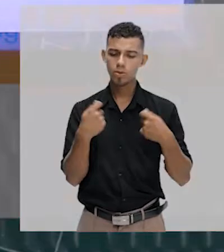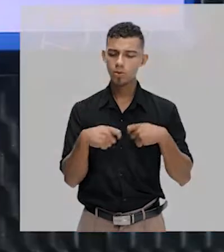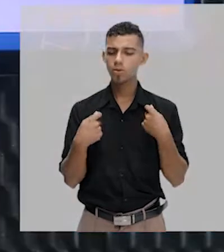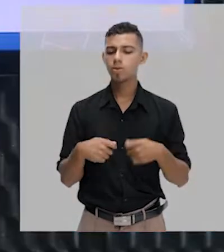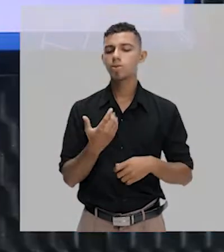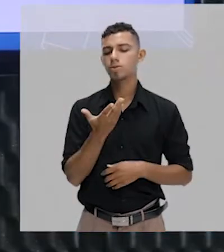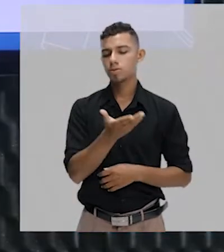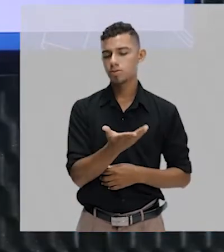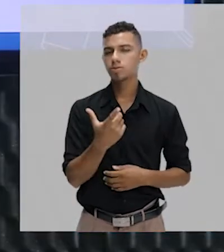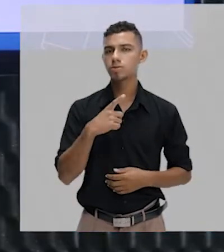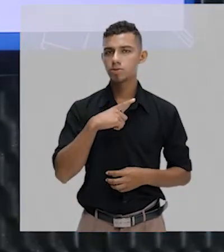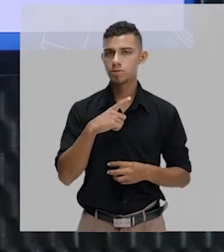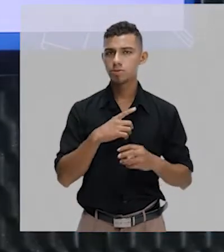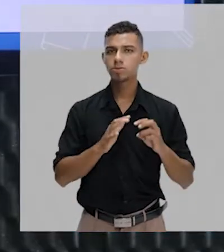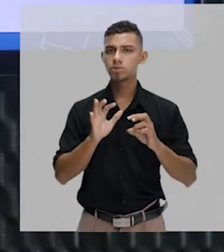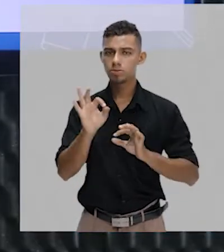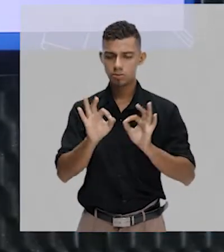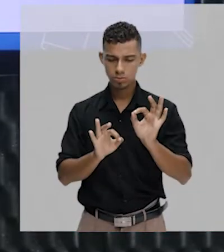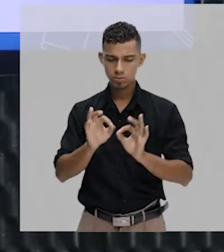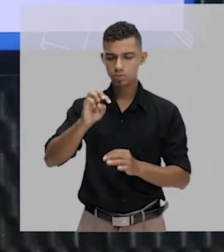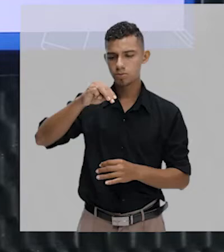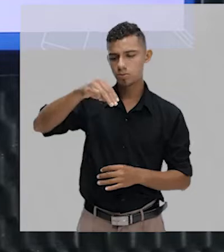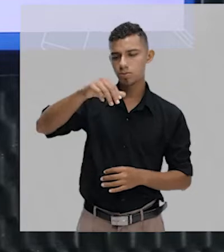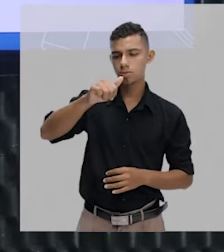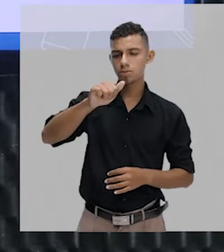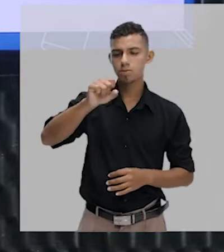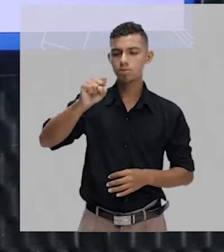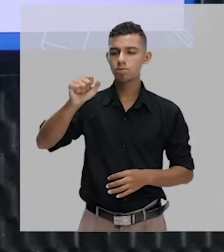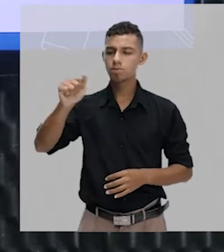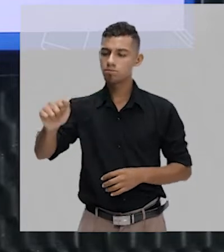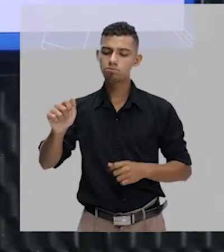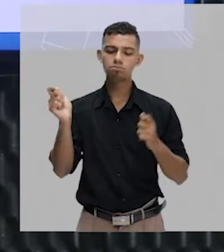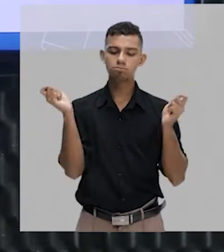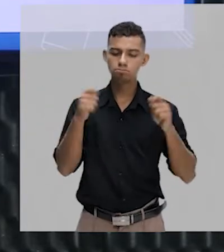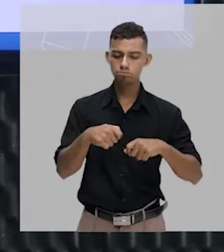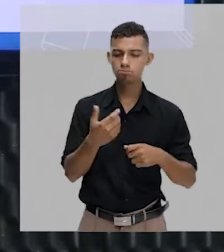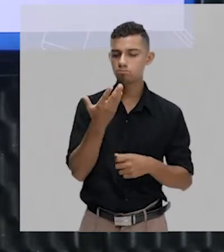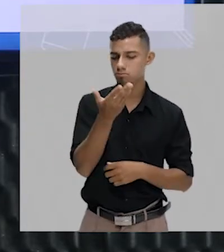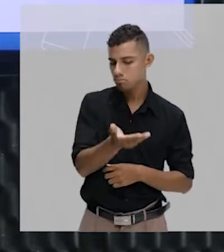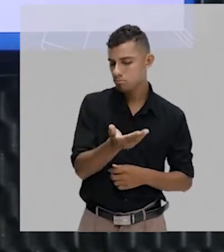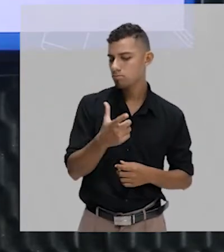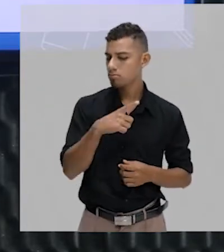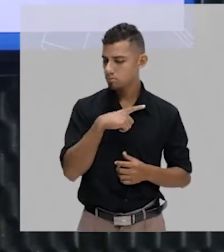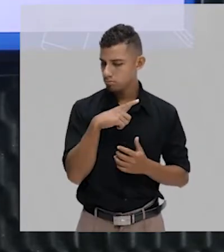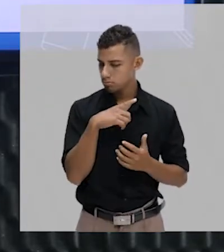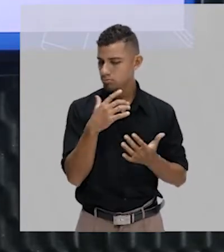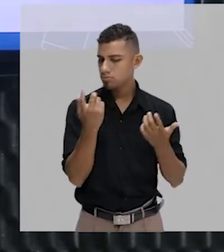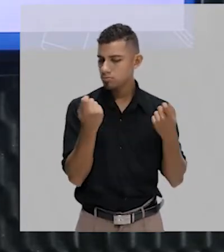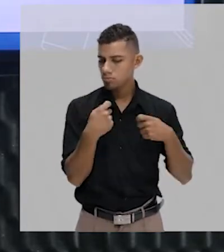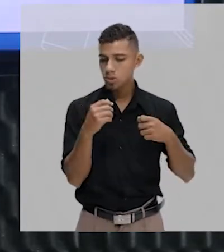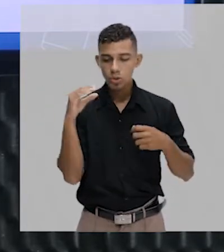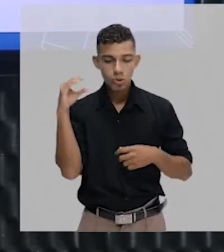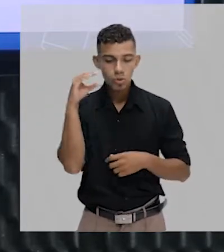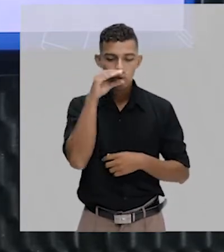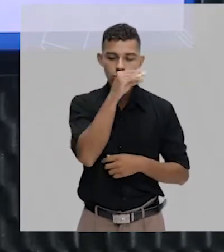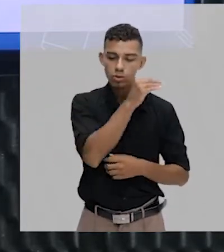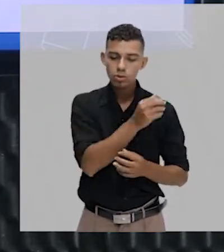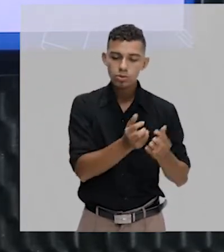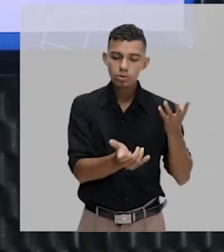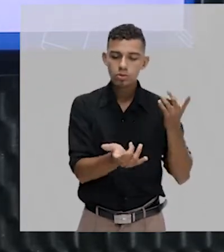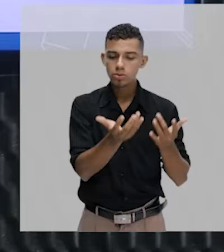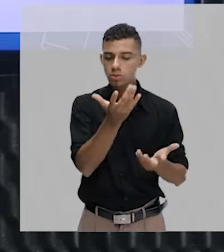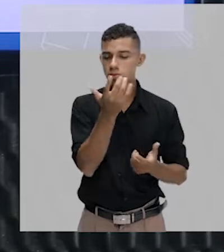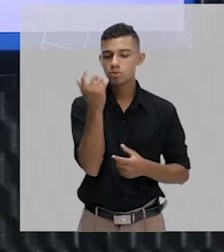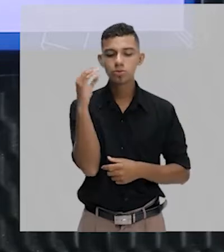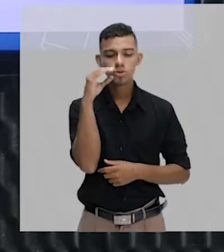Então houve a medição da massa do reagente. Bom, esse reagente ele sofreu um aquecimento,